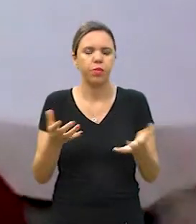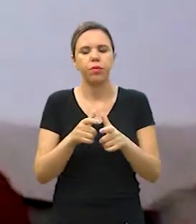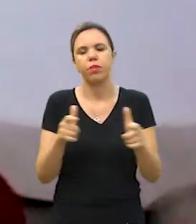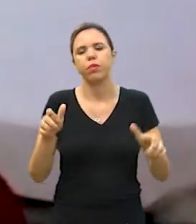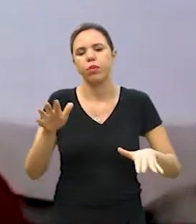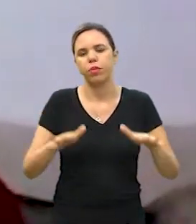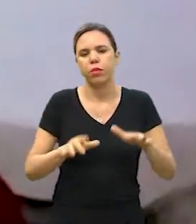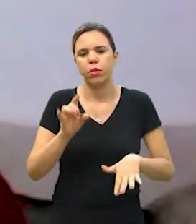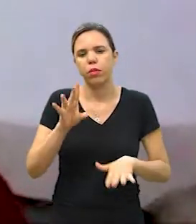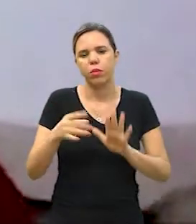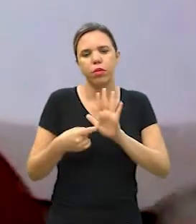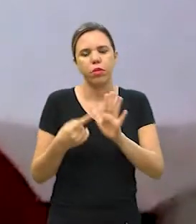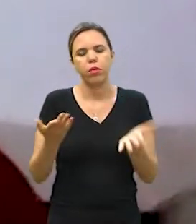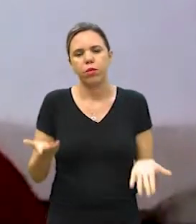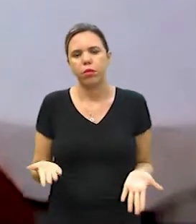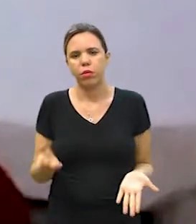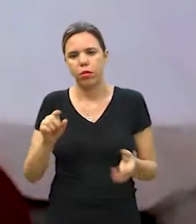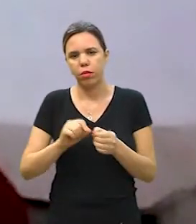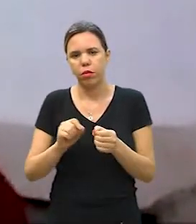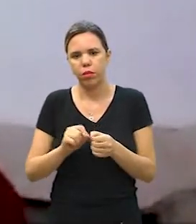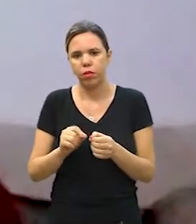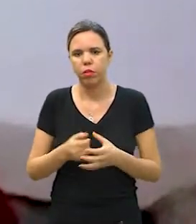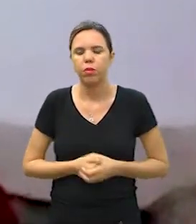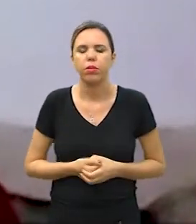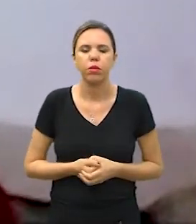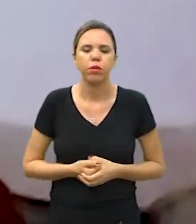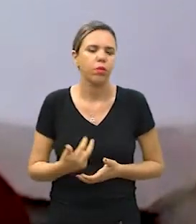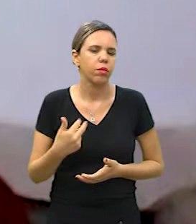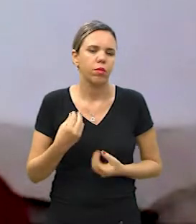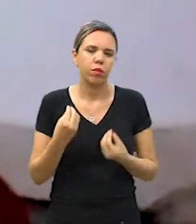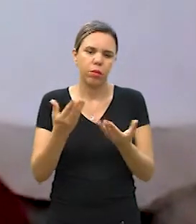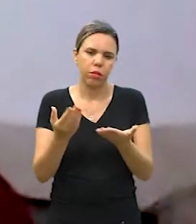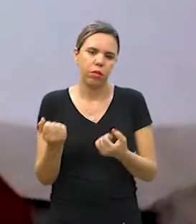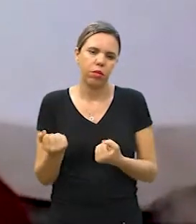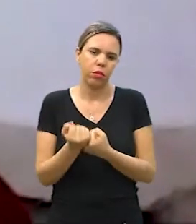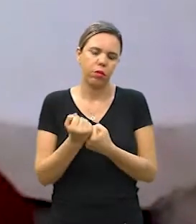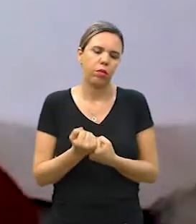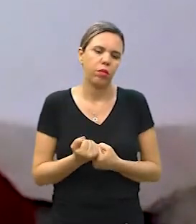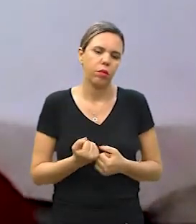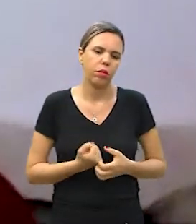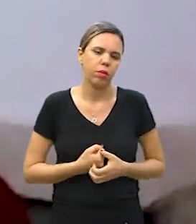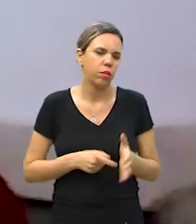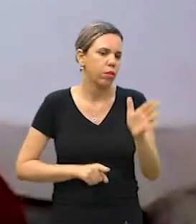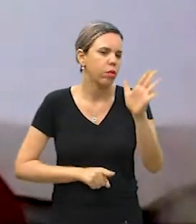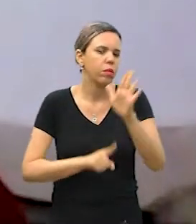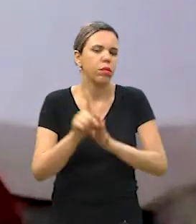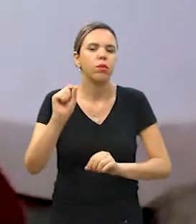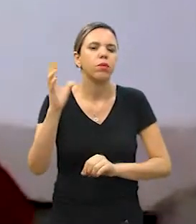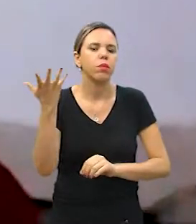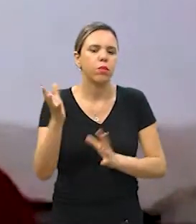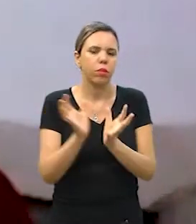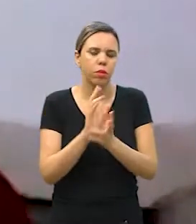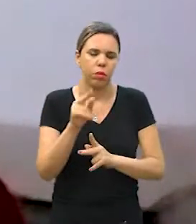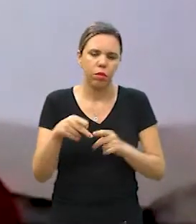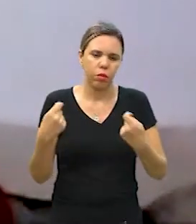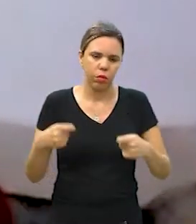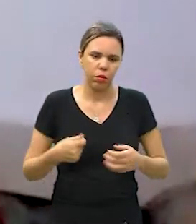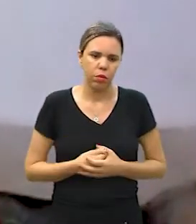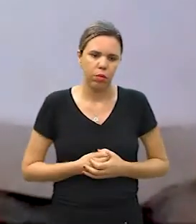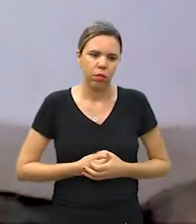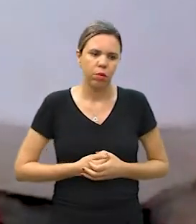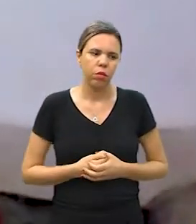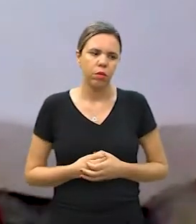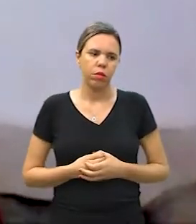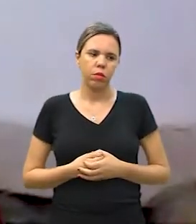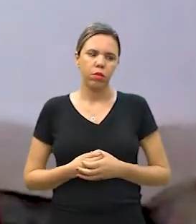na maioria das vezes, só mostrar que está sendo feito, mas não dão as condições, né? E não perguntam o que a comunidade